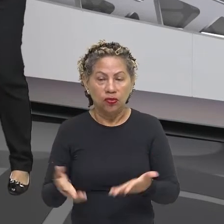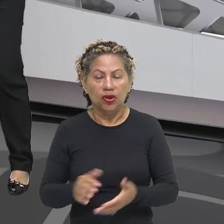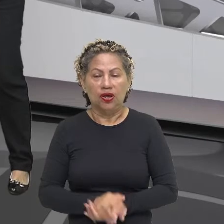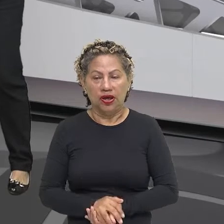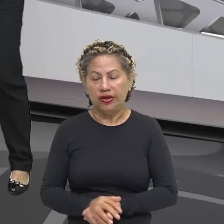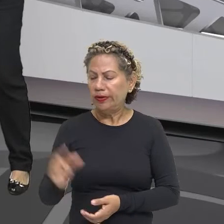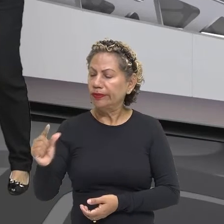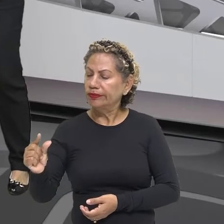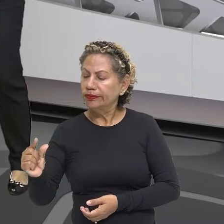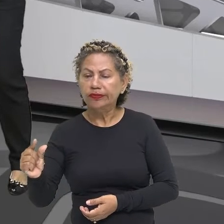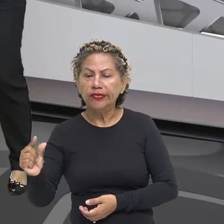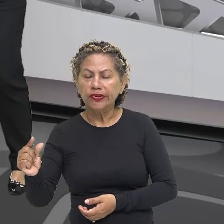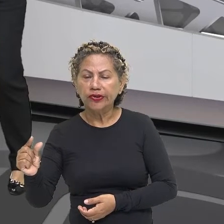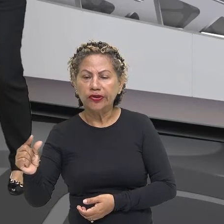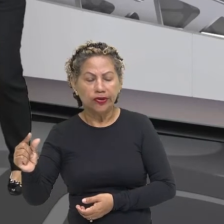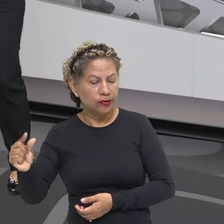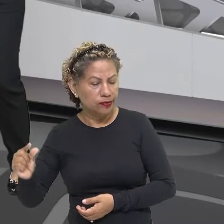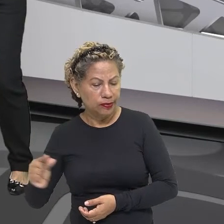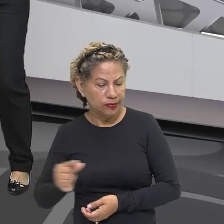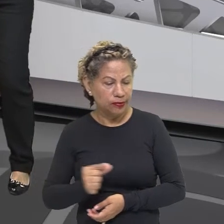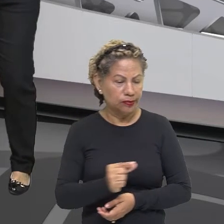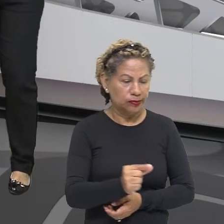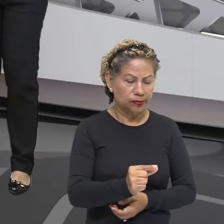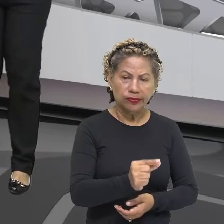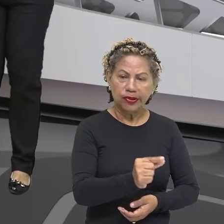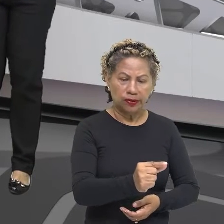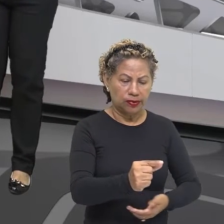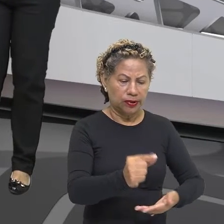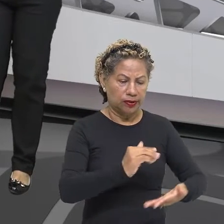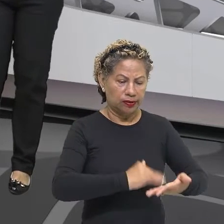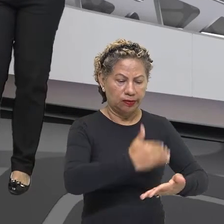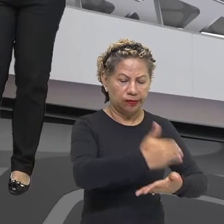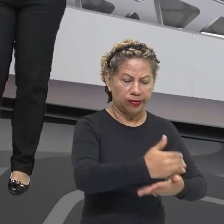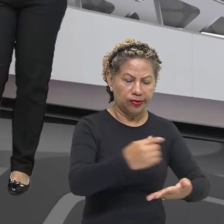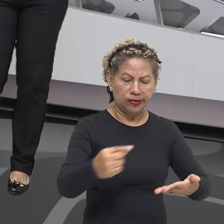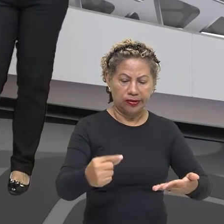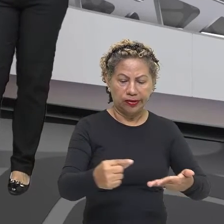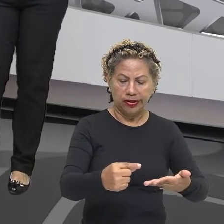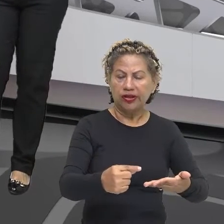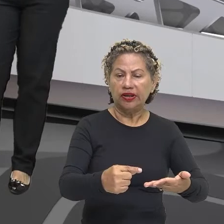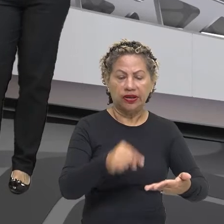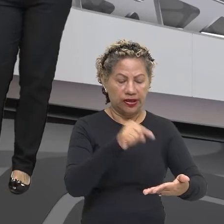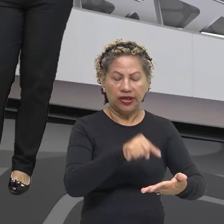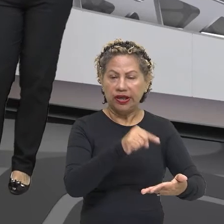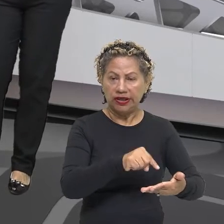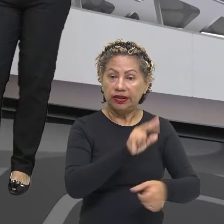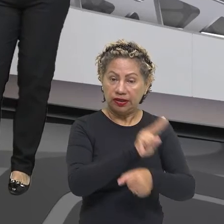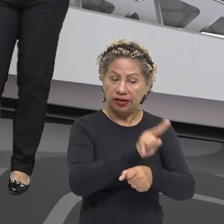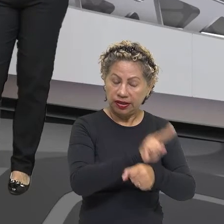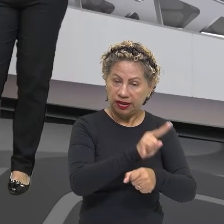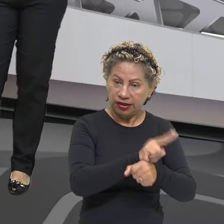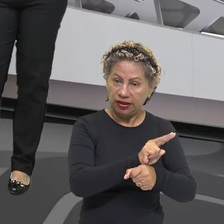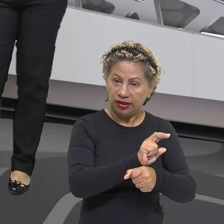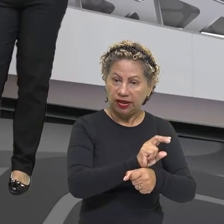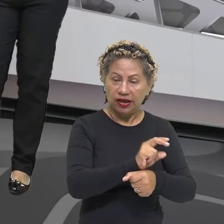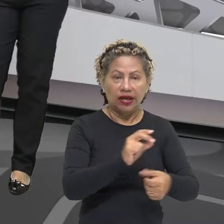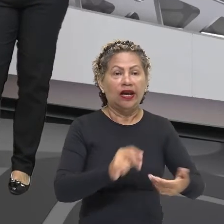aqui, está aqui o meu arquivo, e acesso no computador de outra pessoa. Se aquele computador